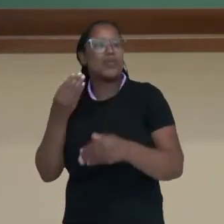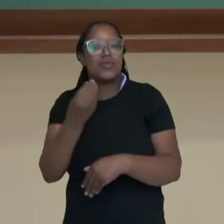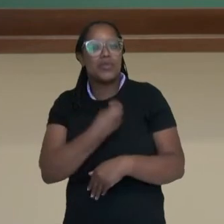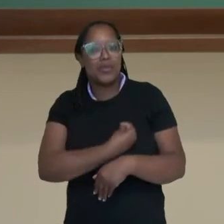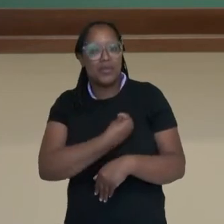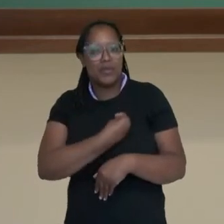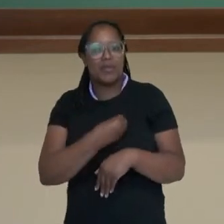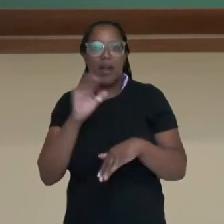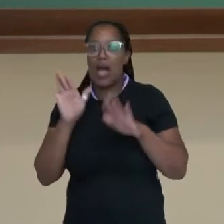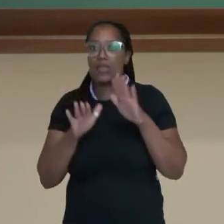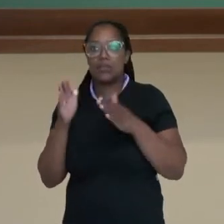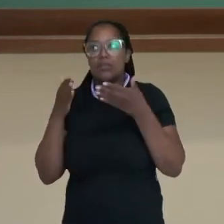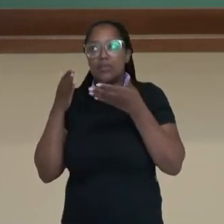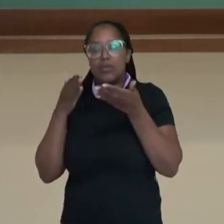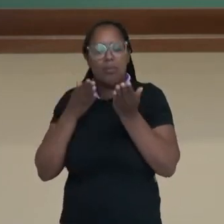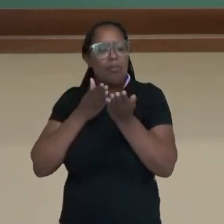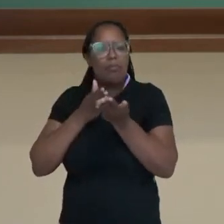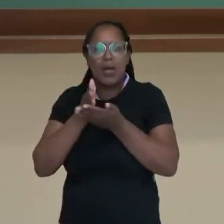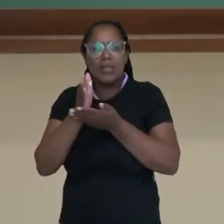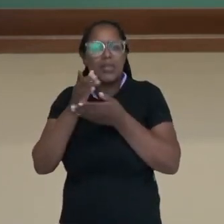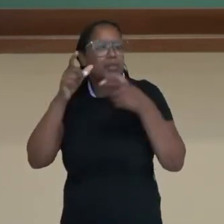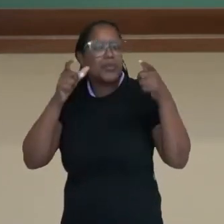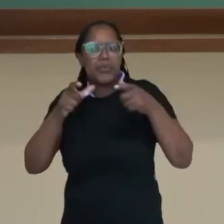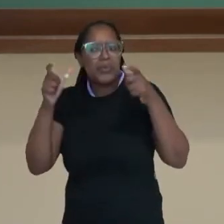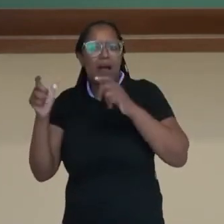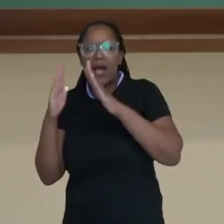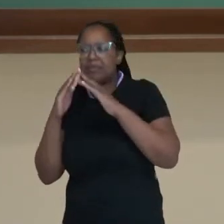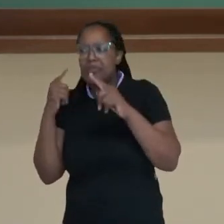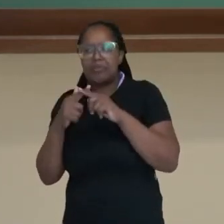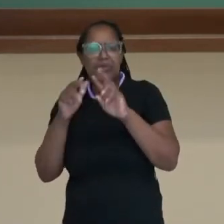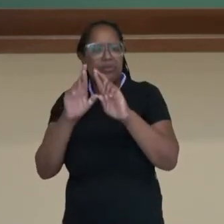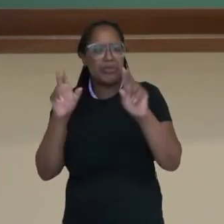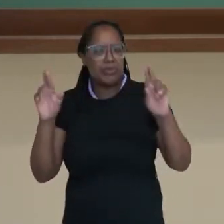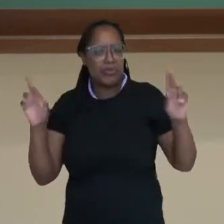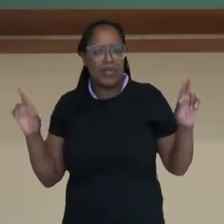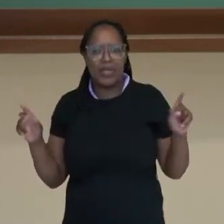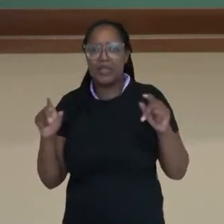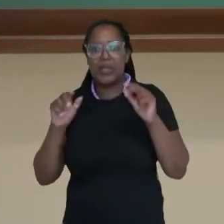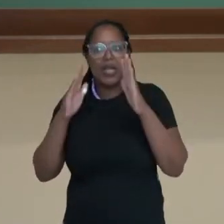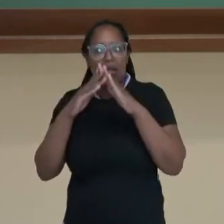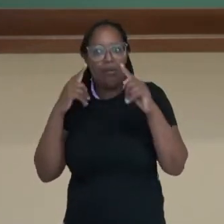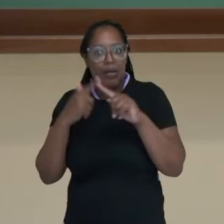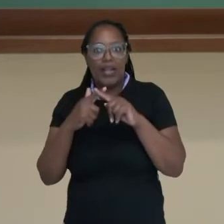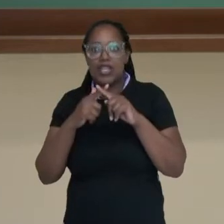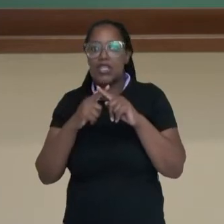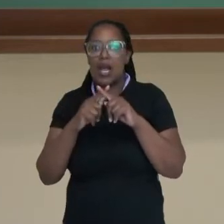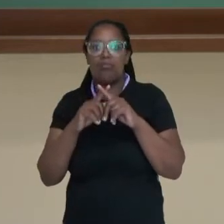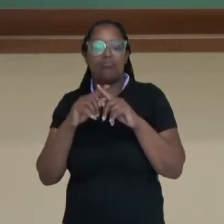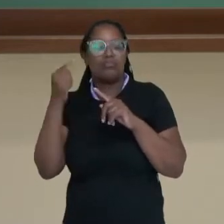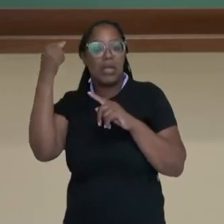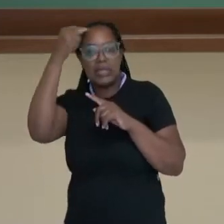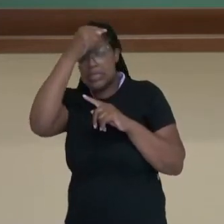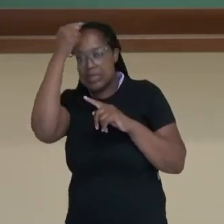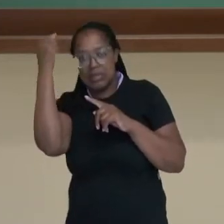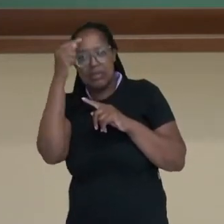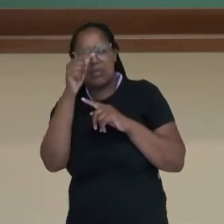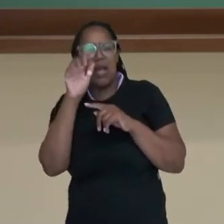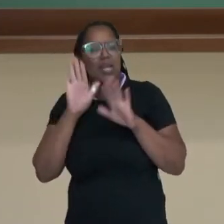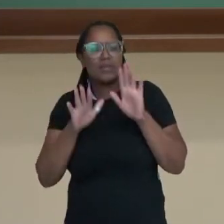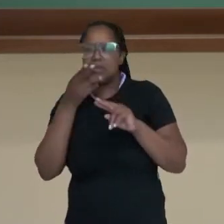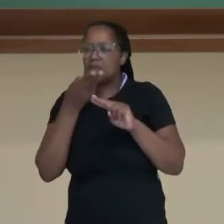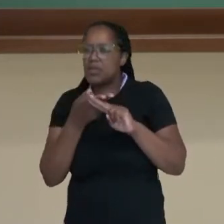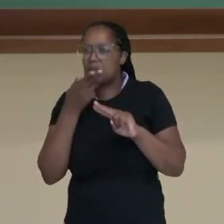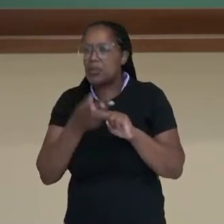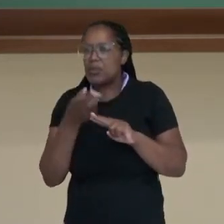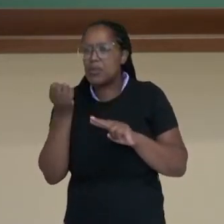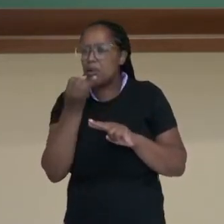às vezes passando em algum templo, algum lugar sagrado, né? E você pode ter visto, ou talvez você use